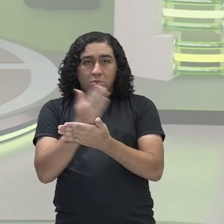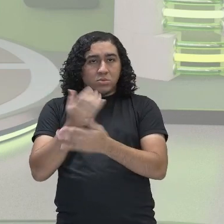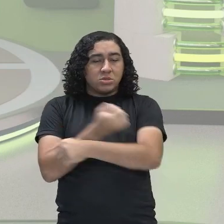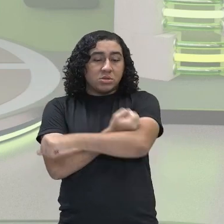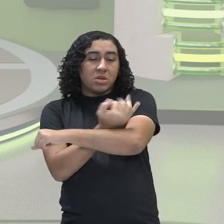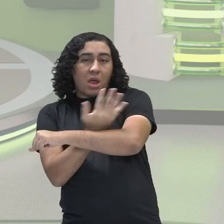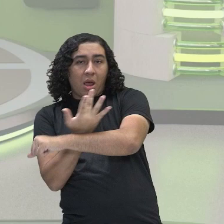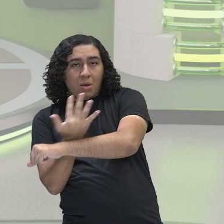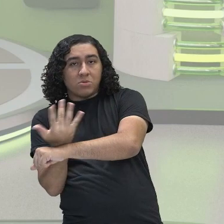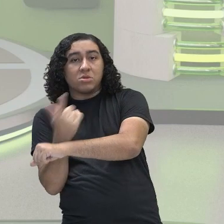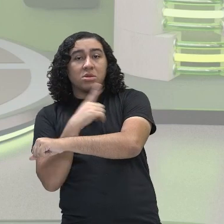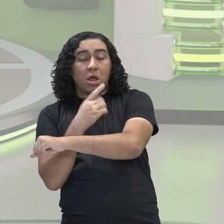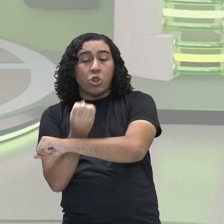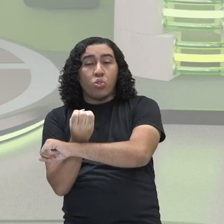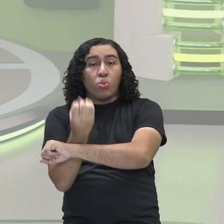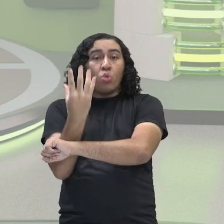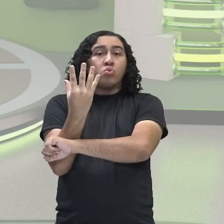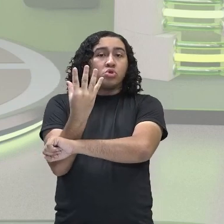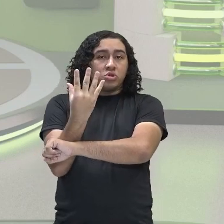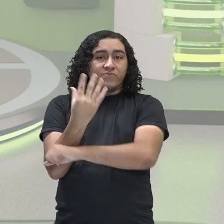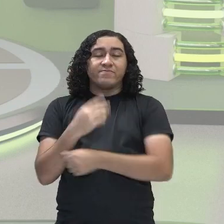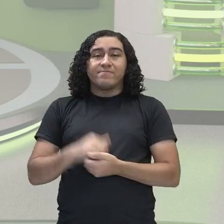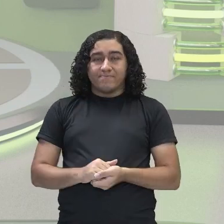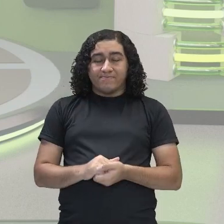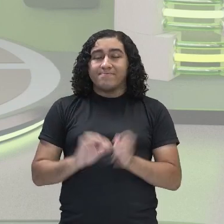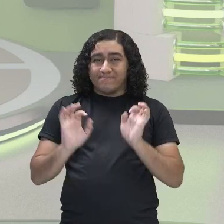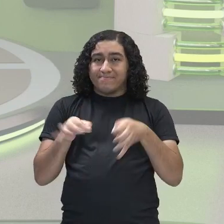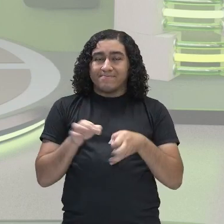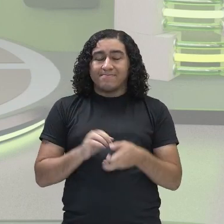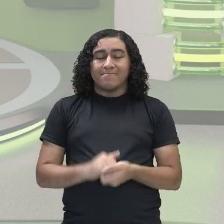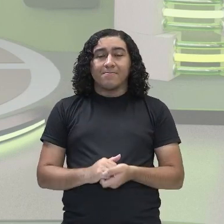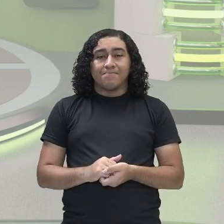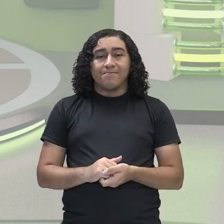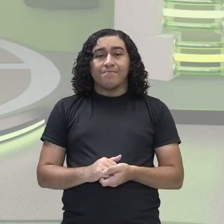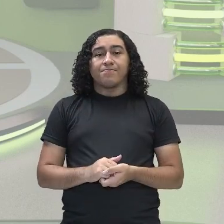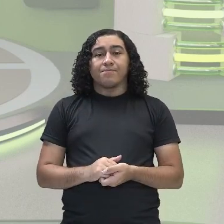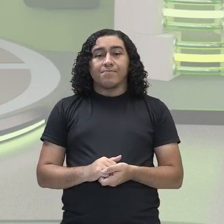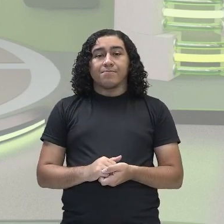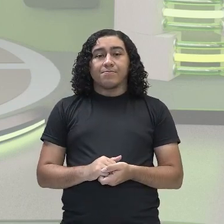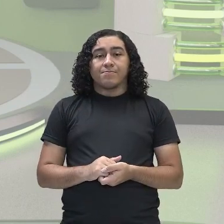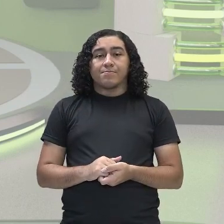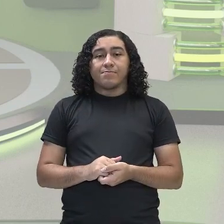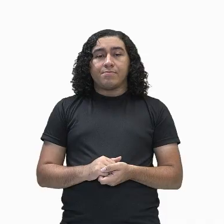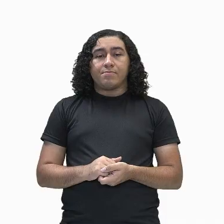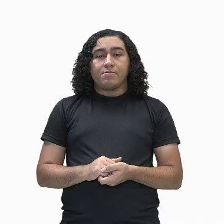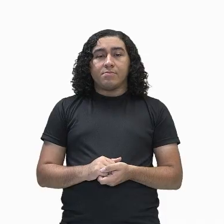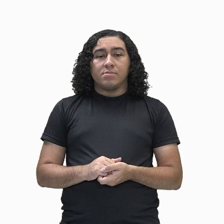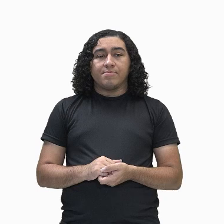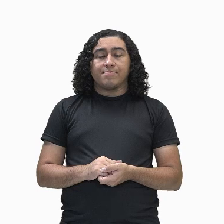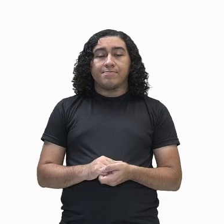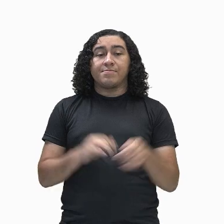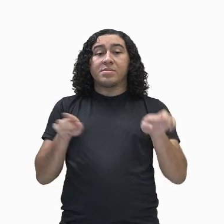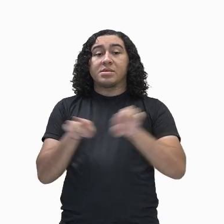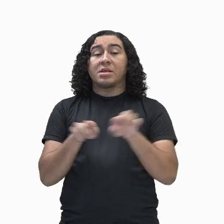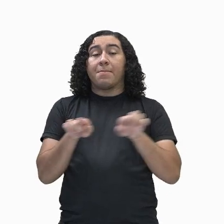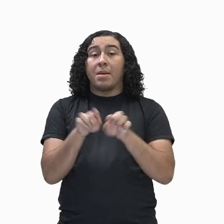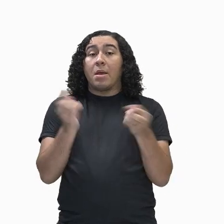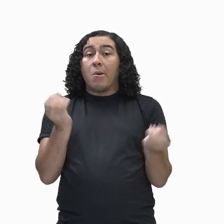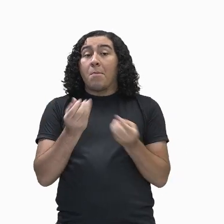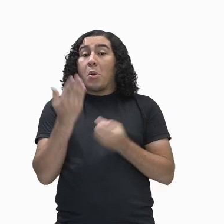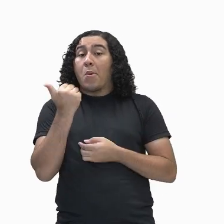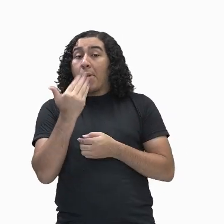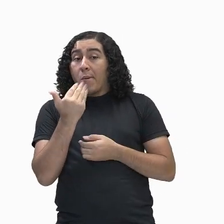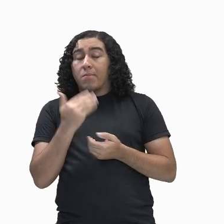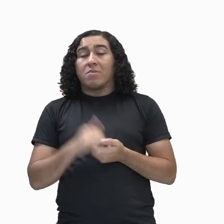vão emitir essa luminosidade, certo? A gente vai falar também da importância das algas na nossa alimentação,